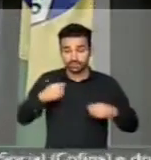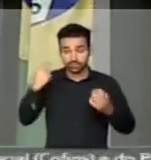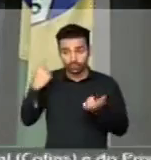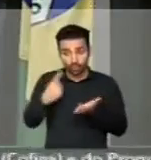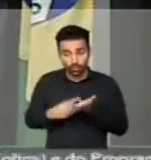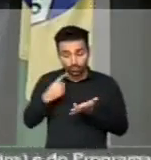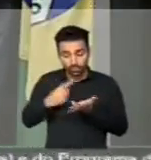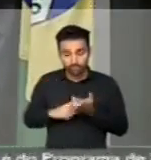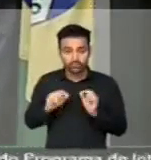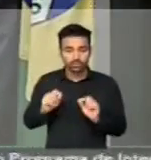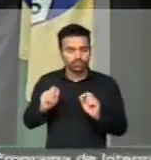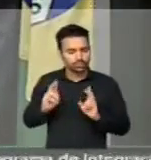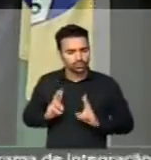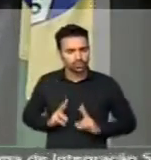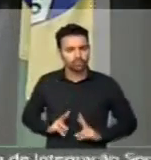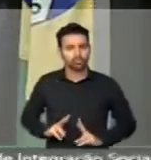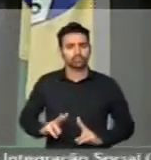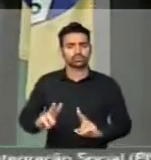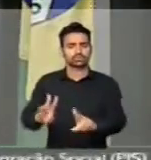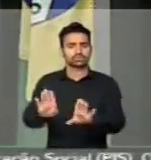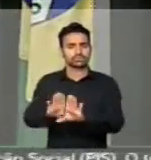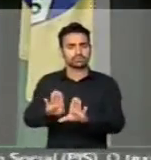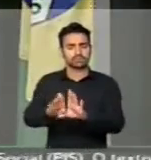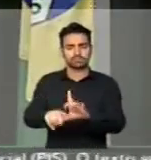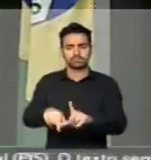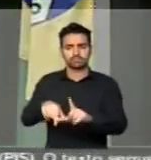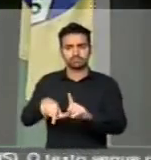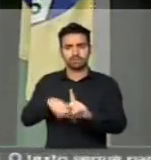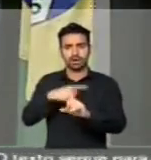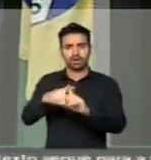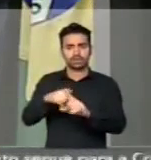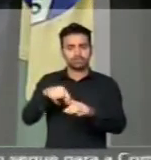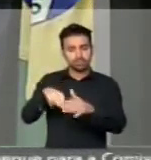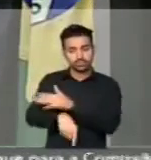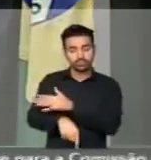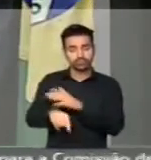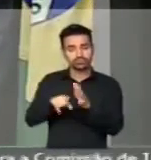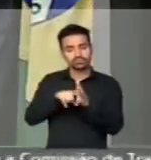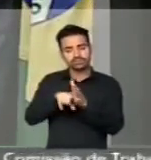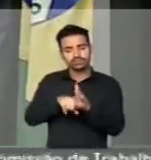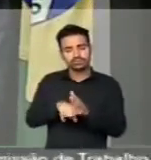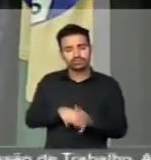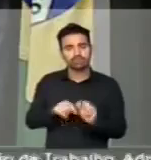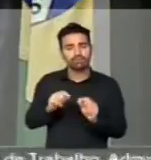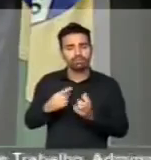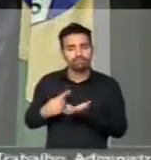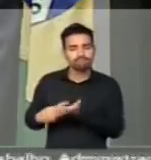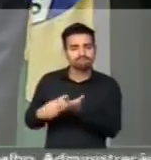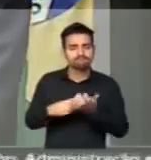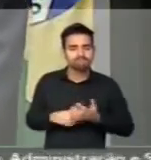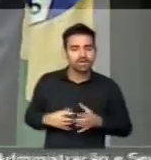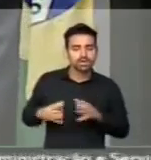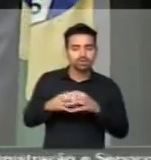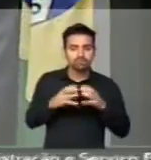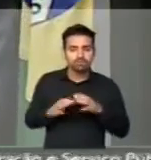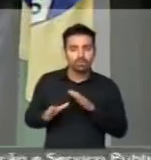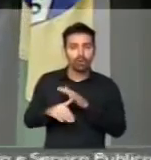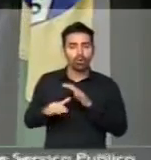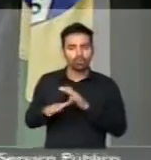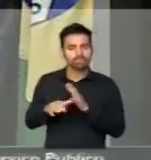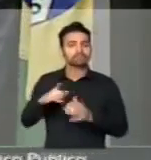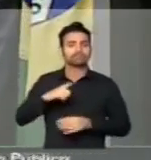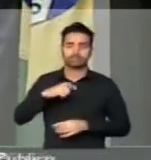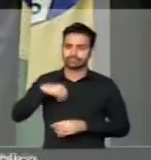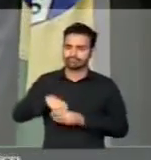com o prosseguimento e o aprofundamento das investigações sobre os esquemas de corrupção instalados